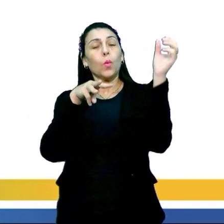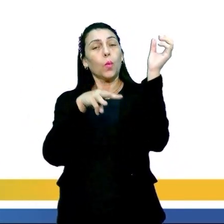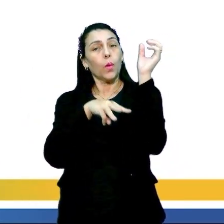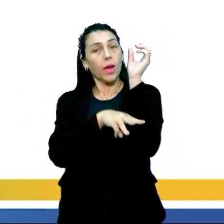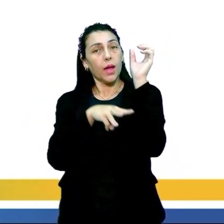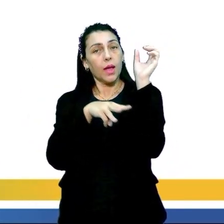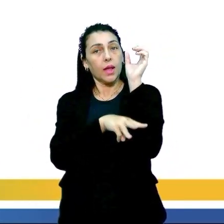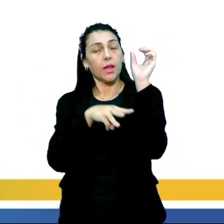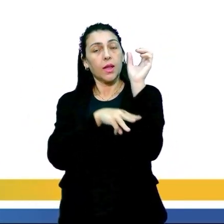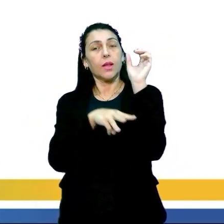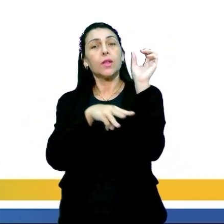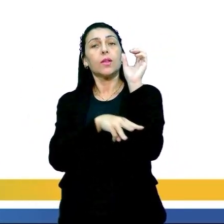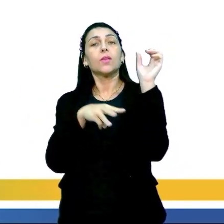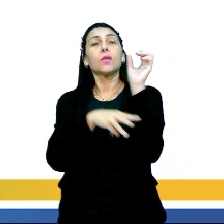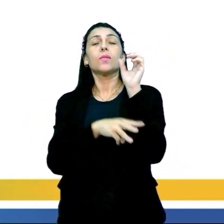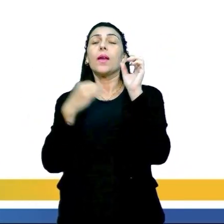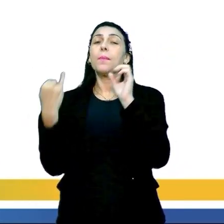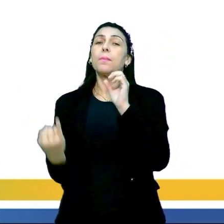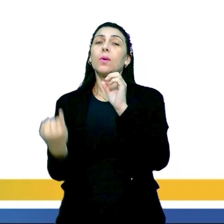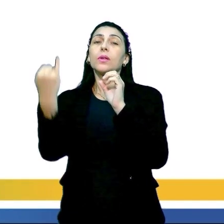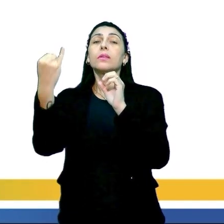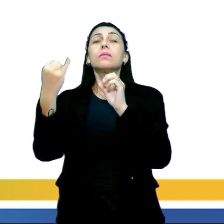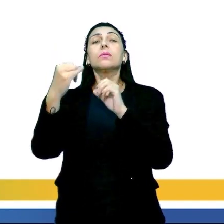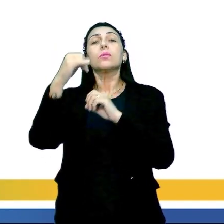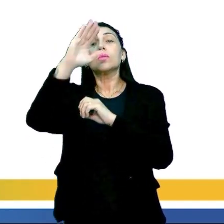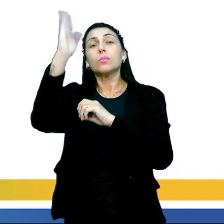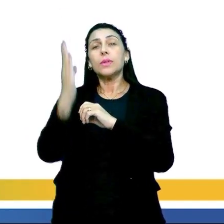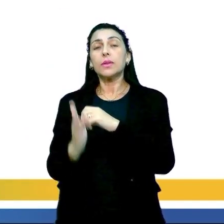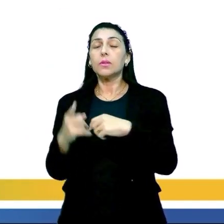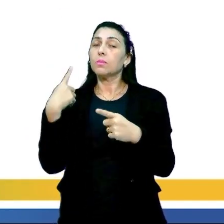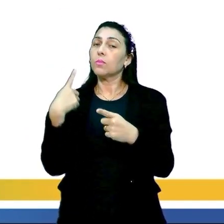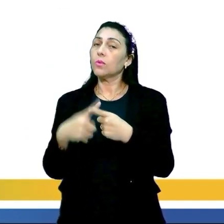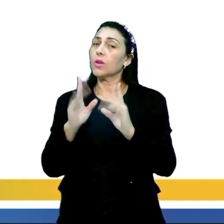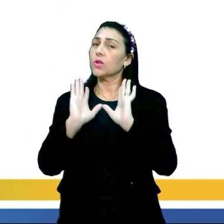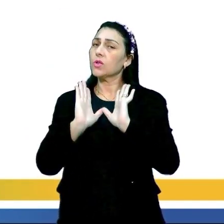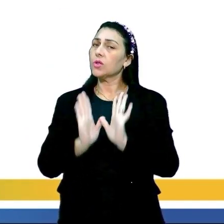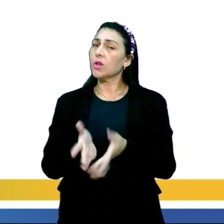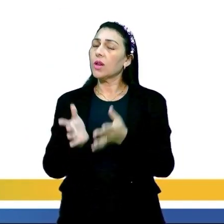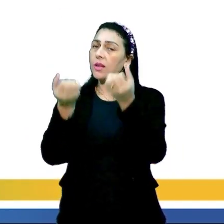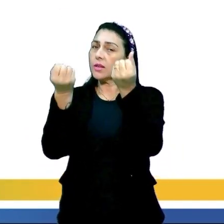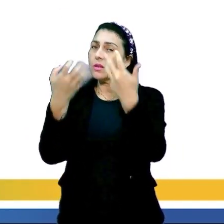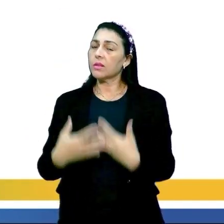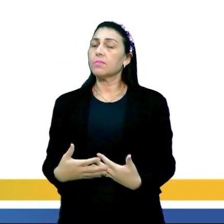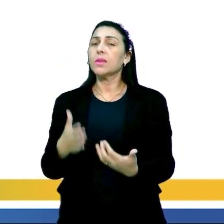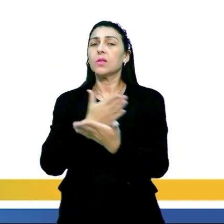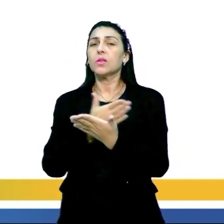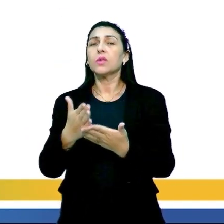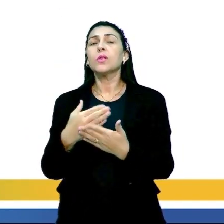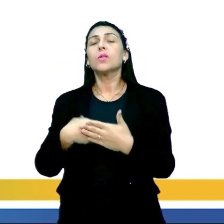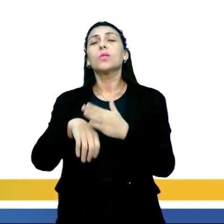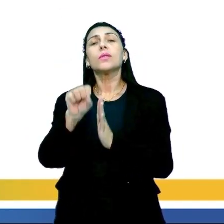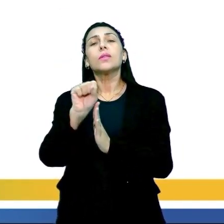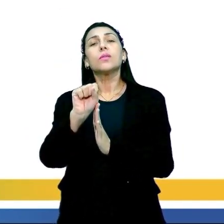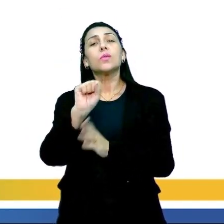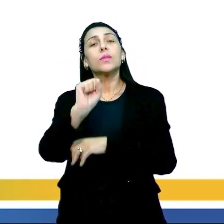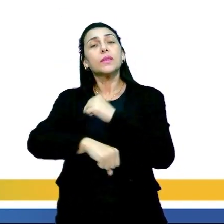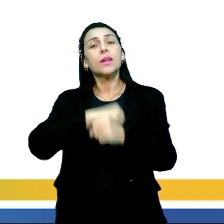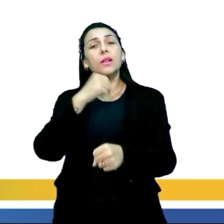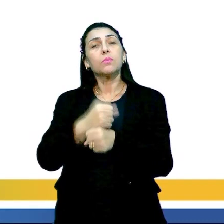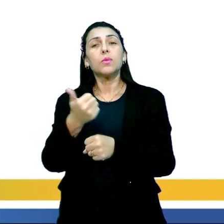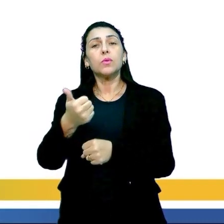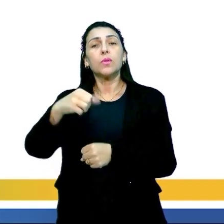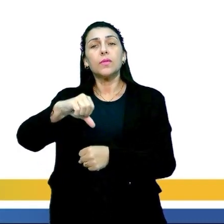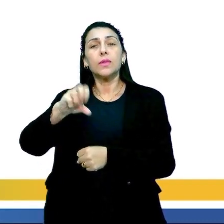rural ele é bastante famoso no nosso Brasil, porque, como eu já citei inicialmente, lá por volta dos anos